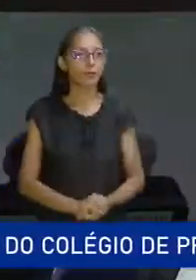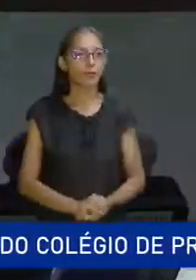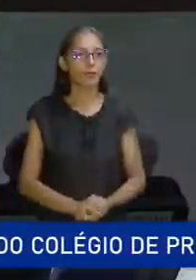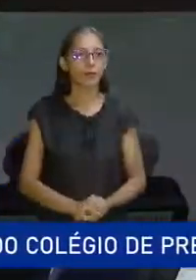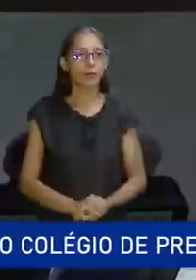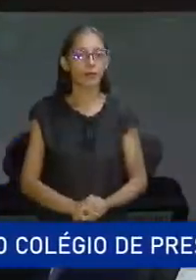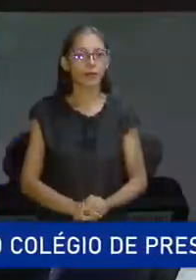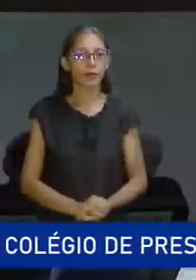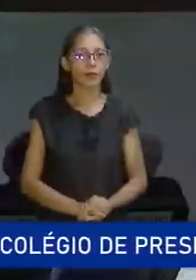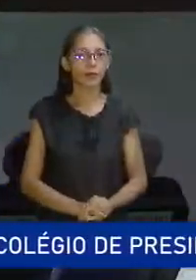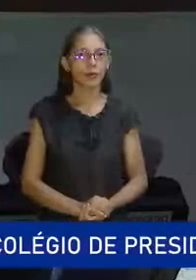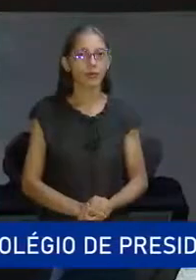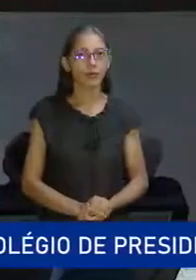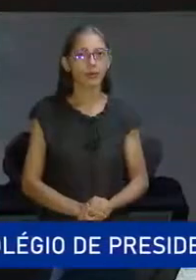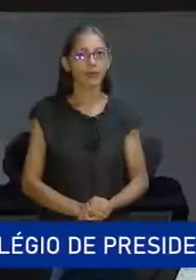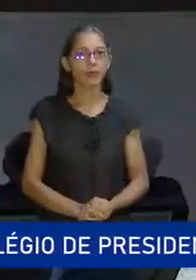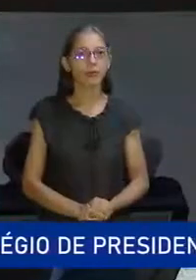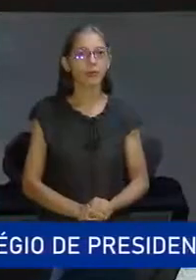a equipe